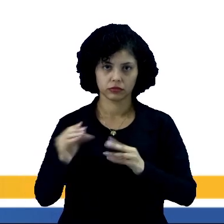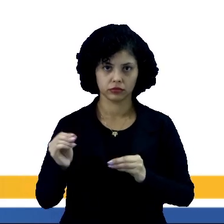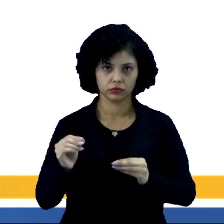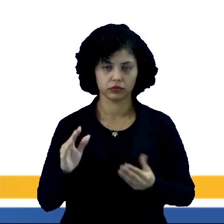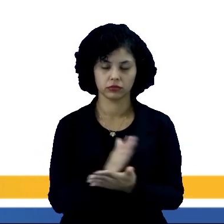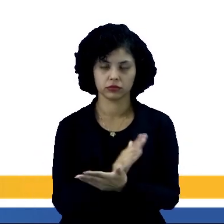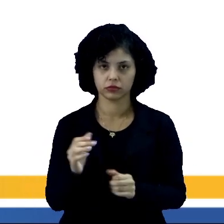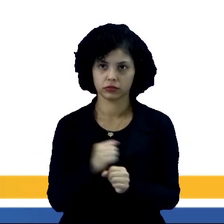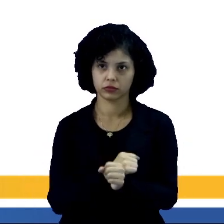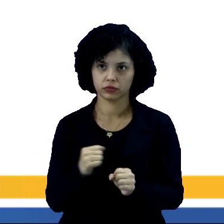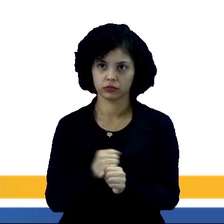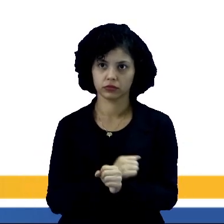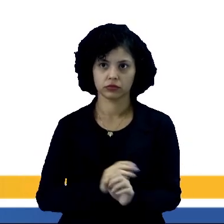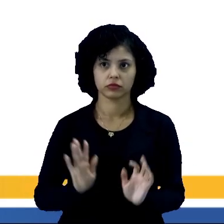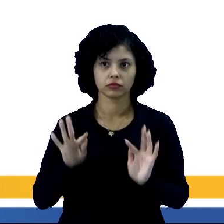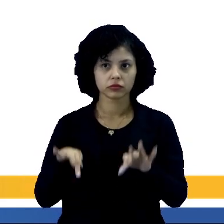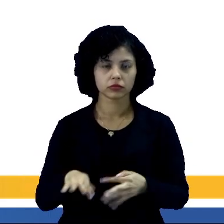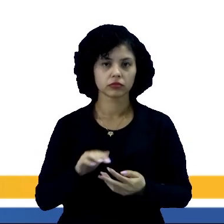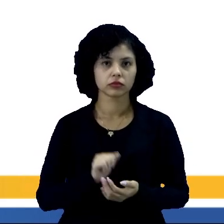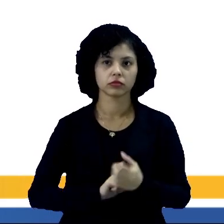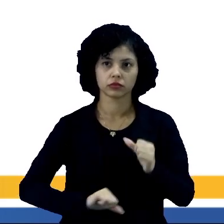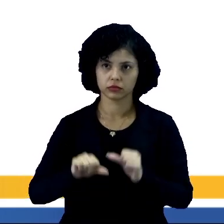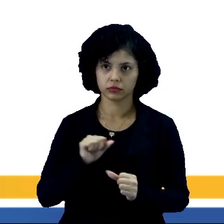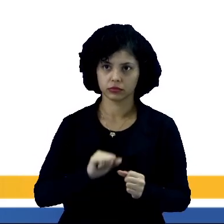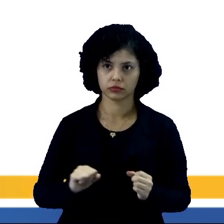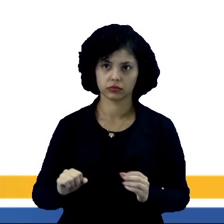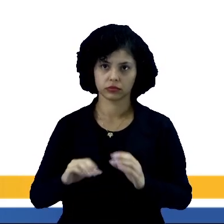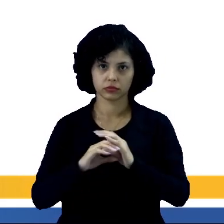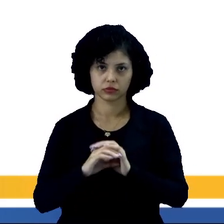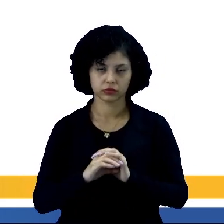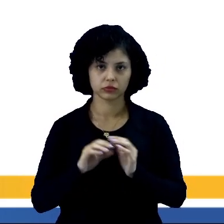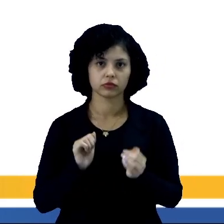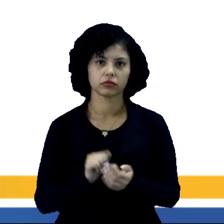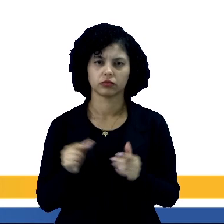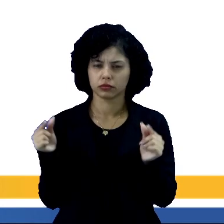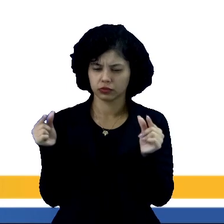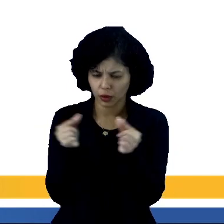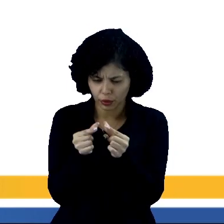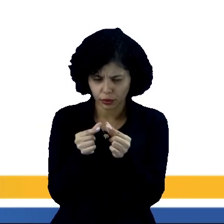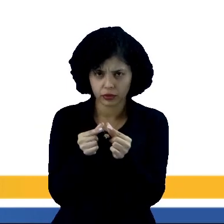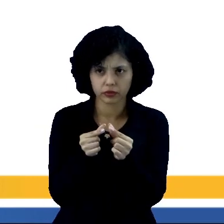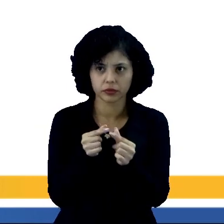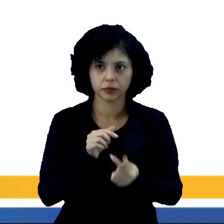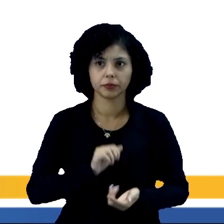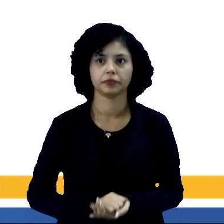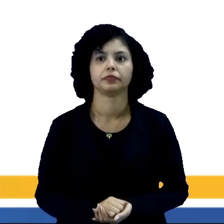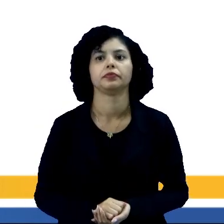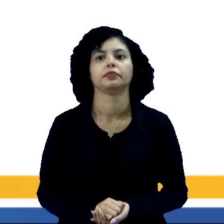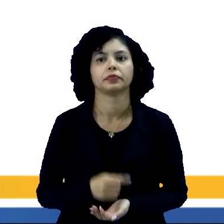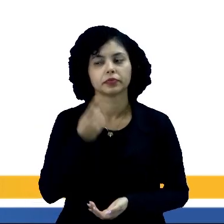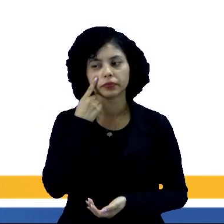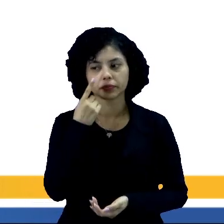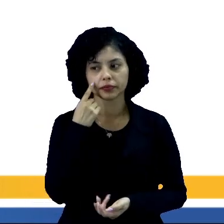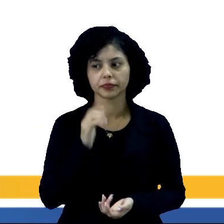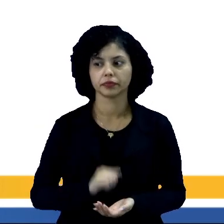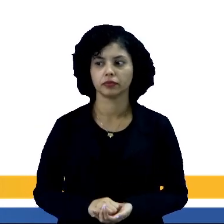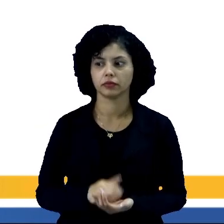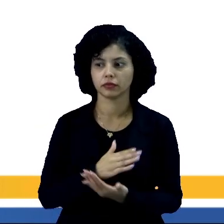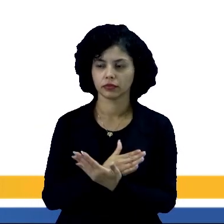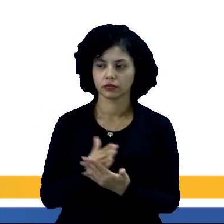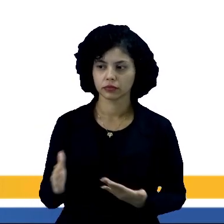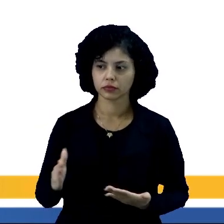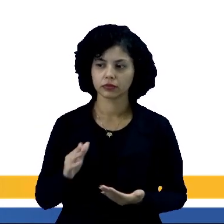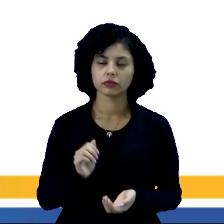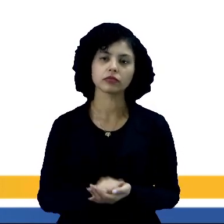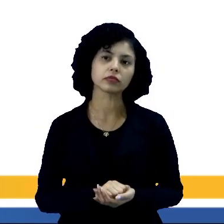alguns milhares de anos, quando finalmente vai se transformar numa anã branca, que é algo bem pequeno. Então vejam aí, no início a gente